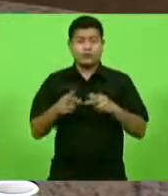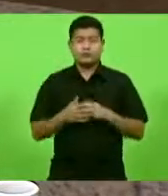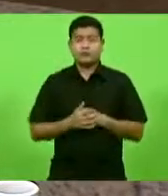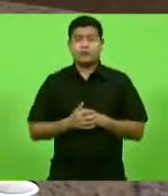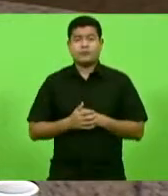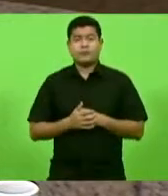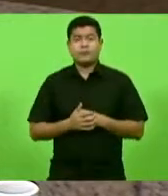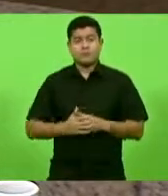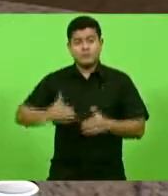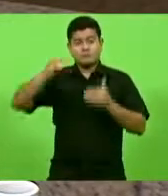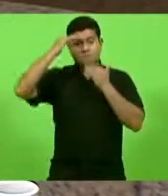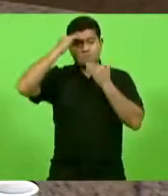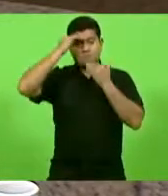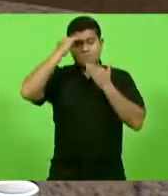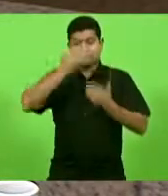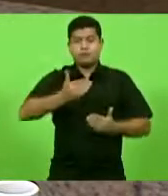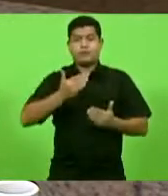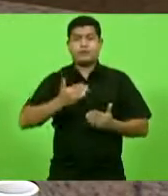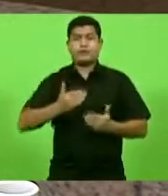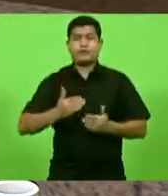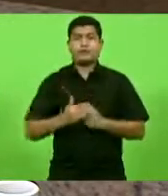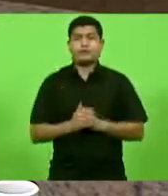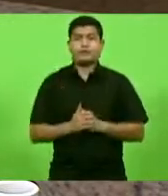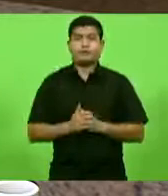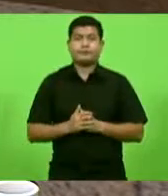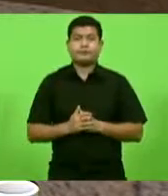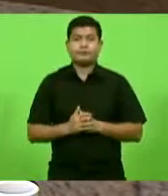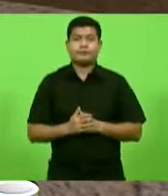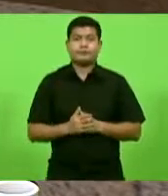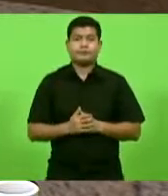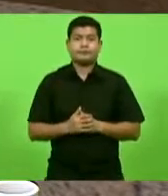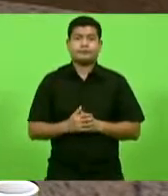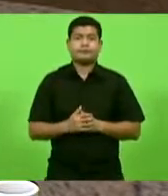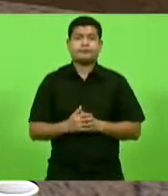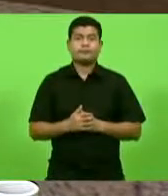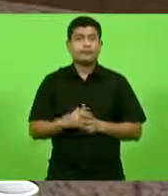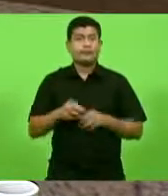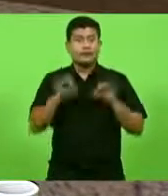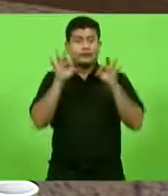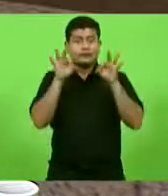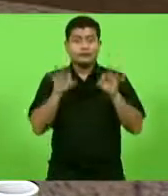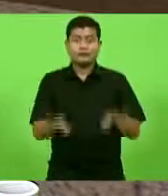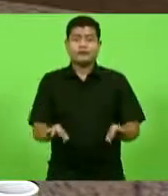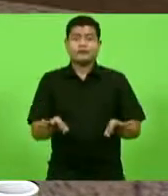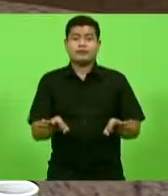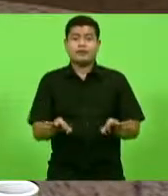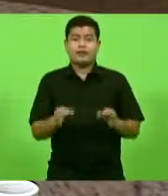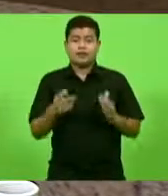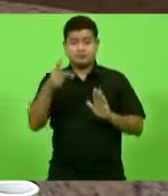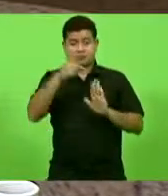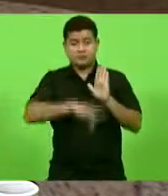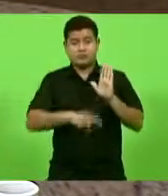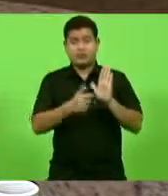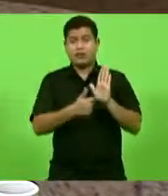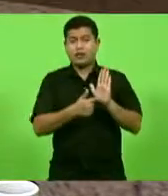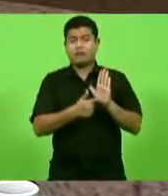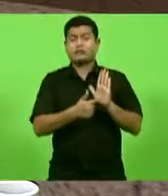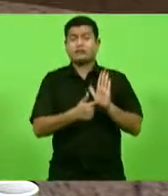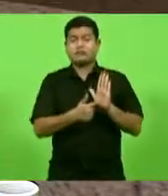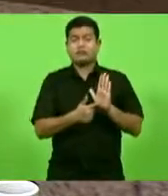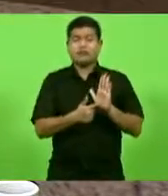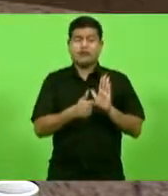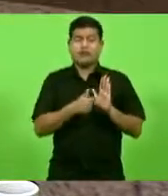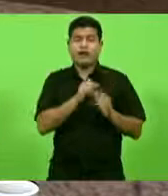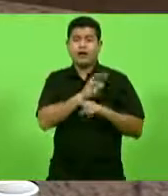muito obrigado pela oportunidade e quero aqui dizer, senhores parlamentares, com certeza esse projeto irá também ajudar a